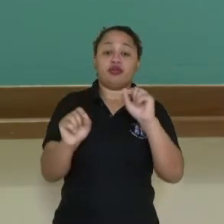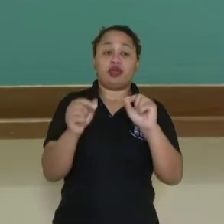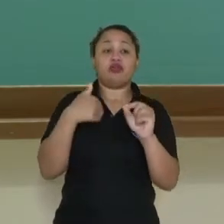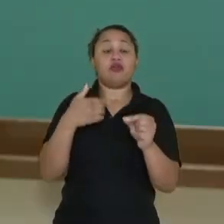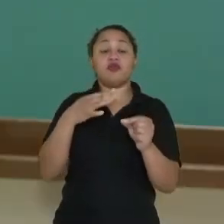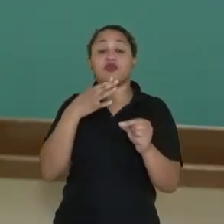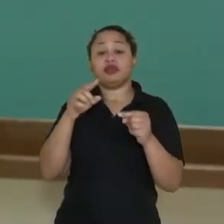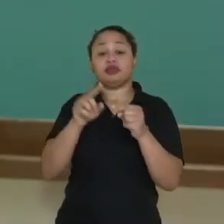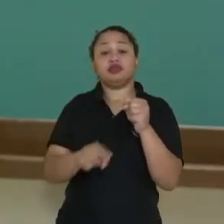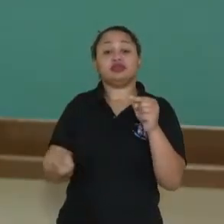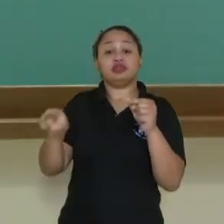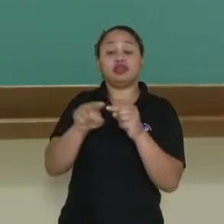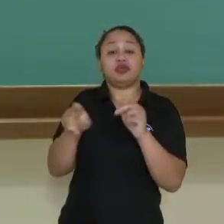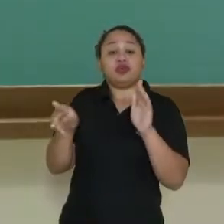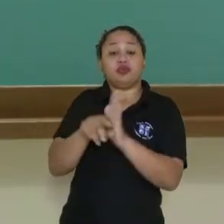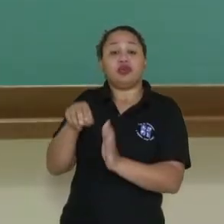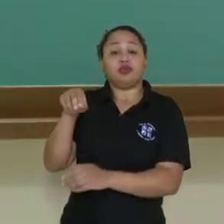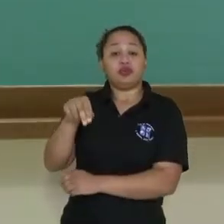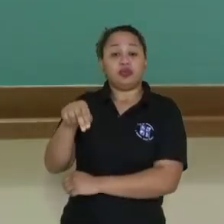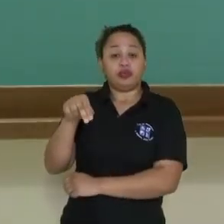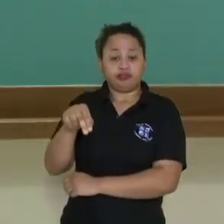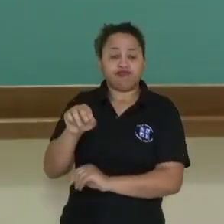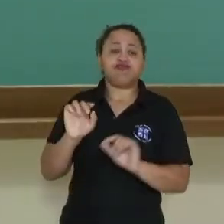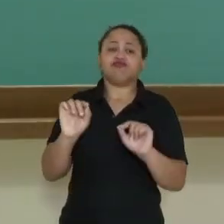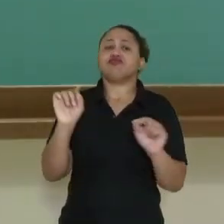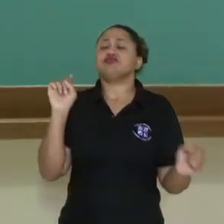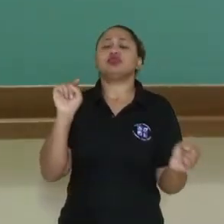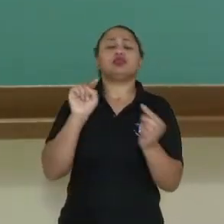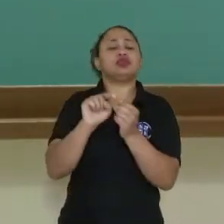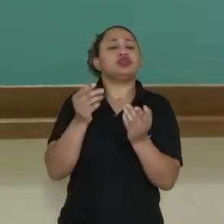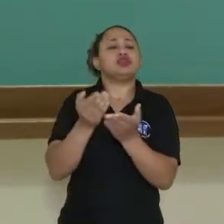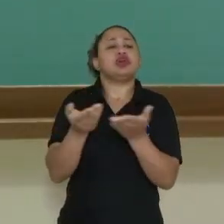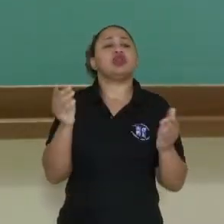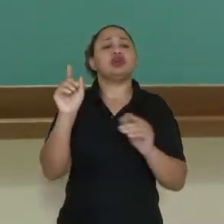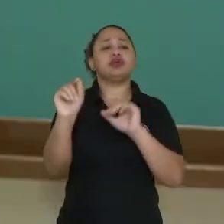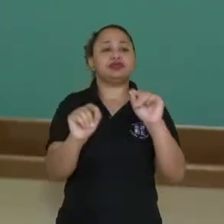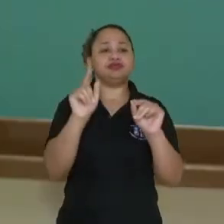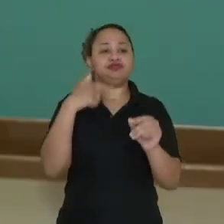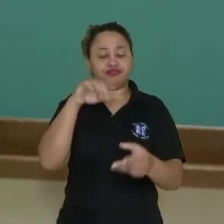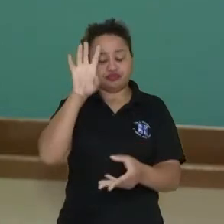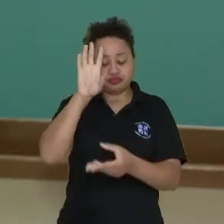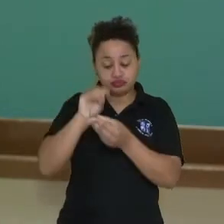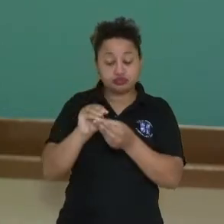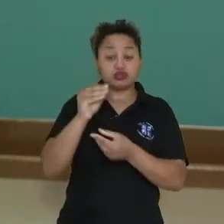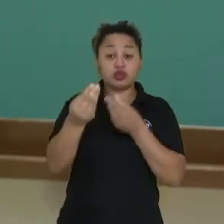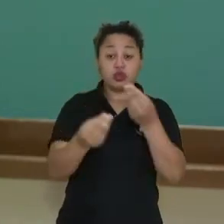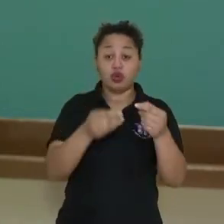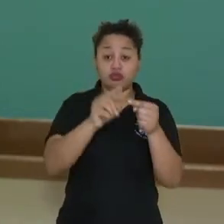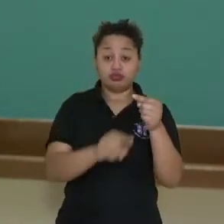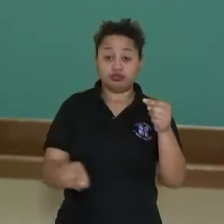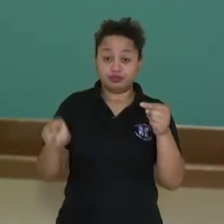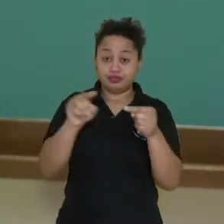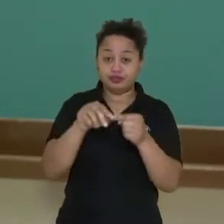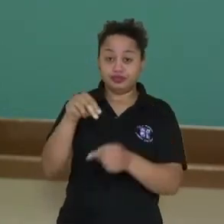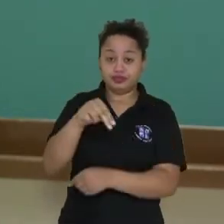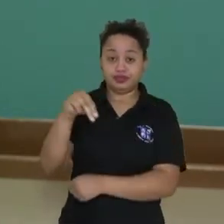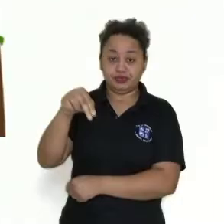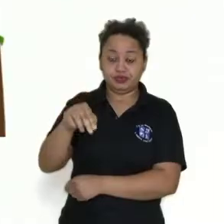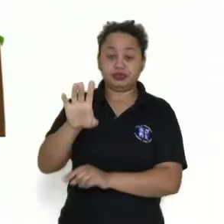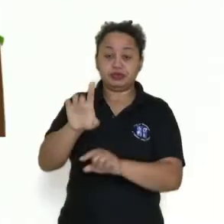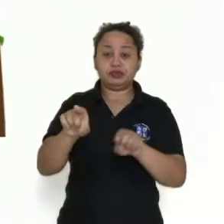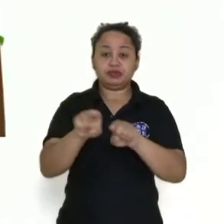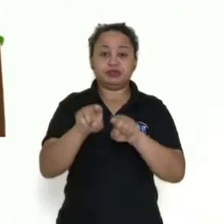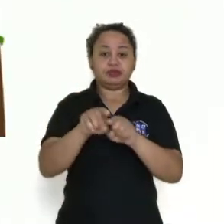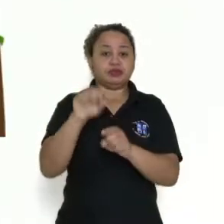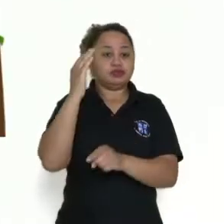bem importante. Então nessa aula, qual é o objetivo, gente? Quais são os objetivos dessa aula? Compreender o ciclo do nitrogênio, como a gente falou, e também